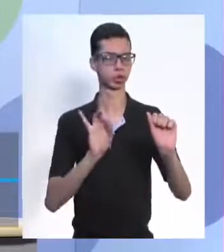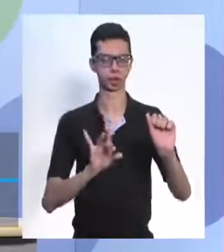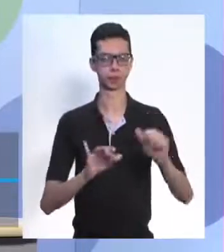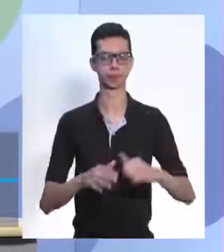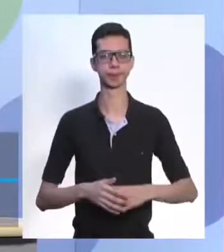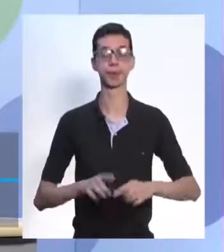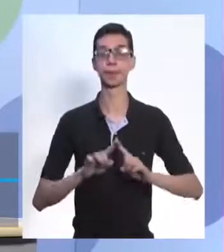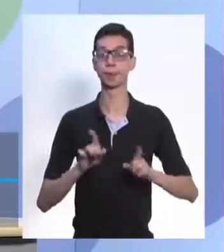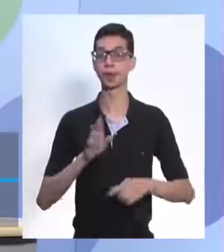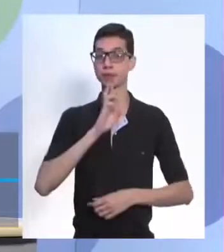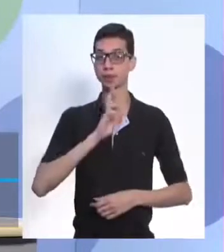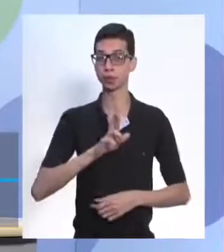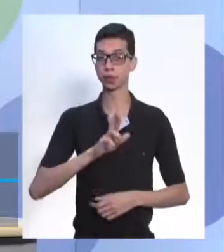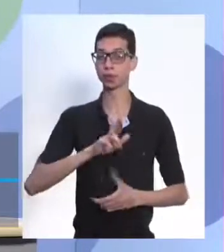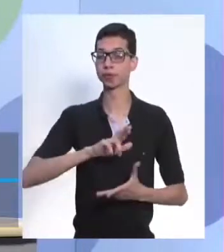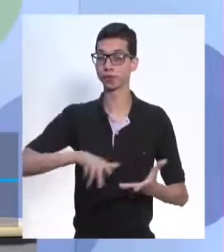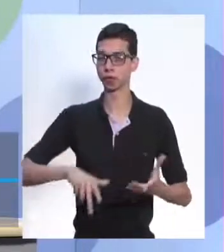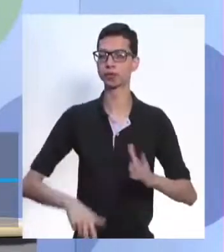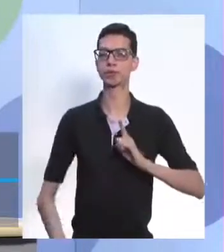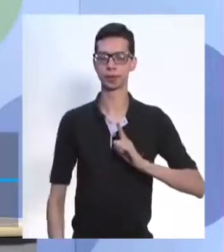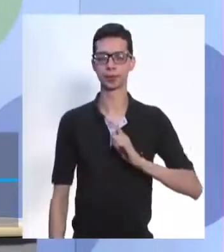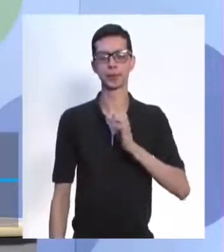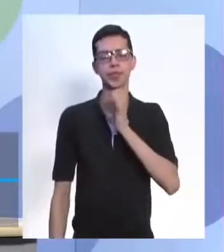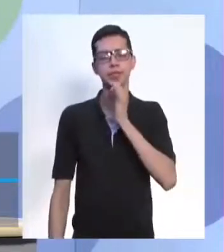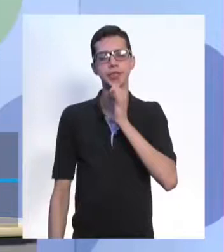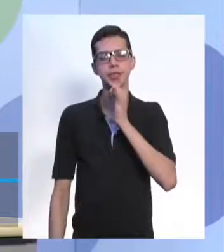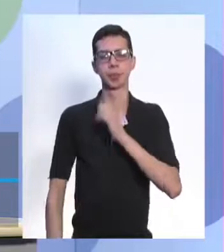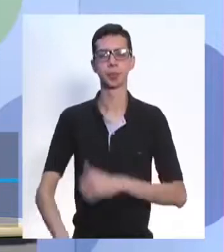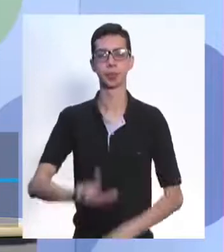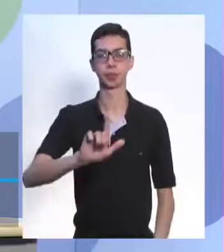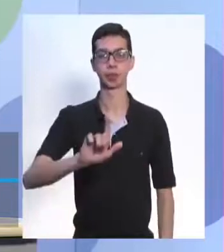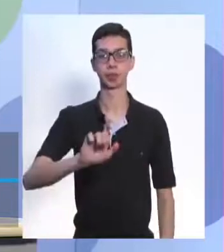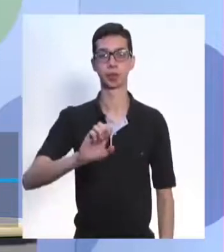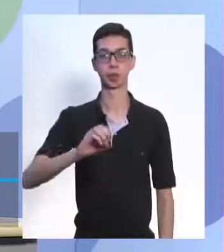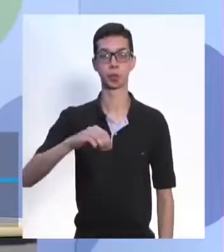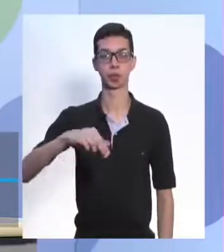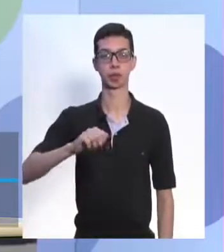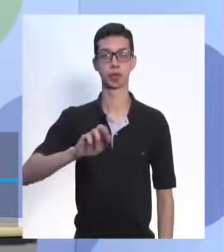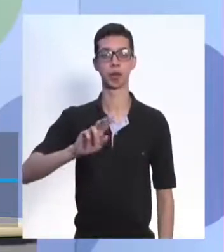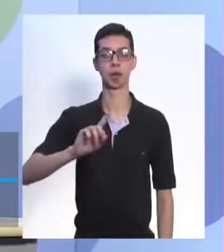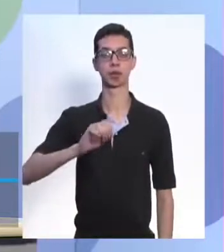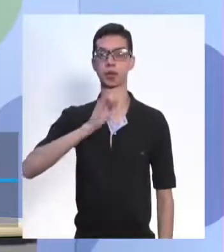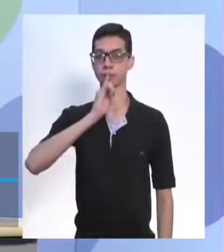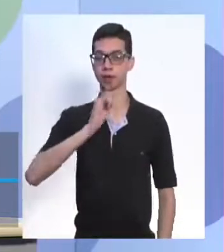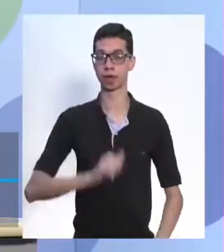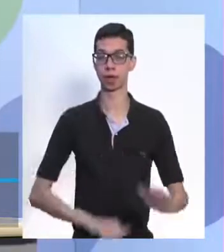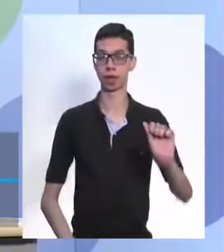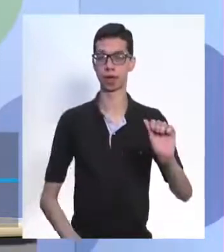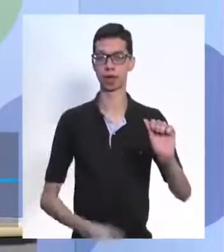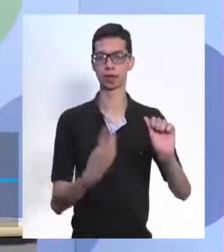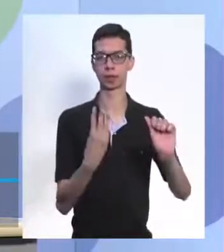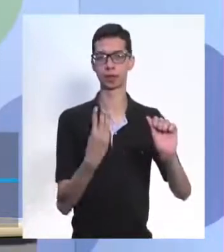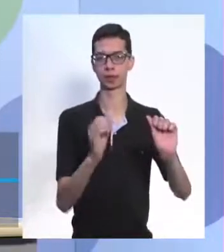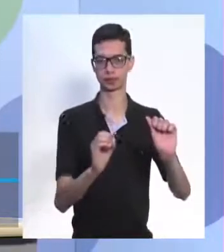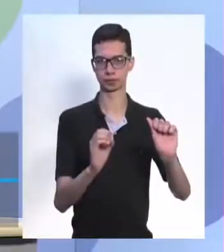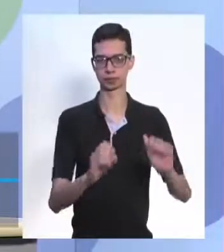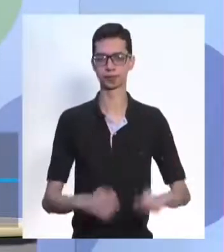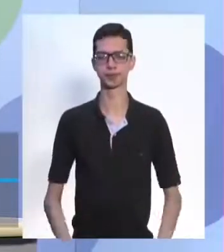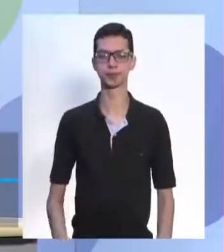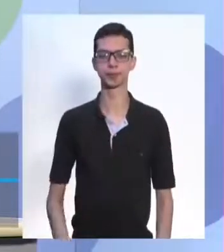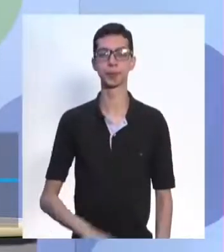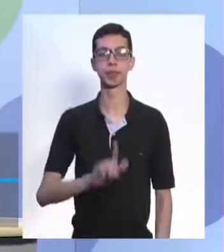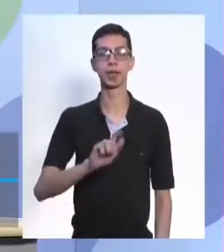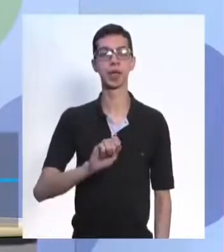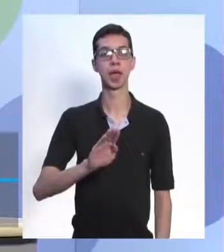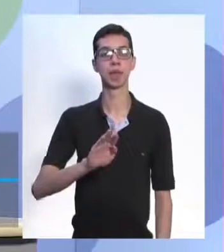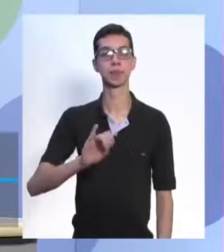outras respostas aqui, ó. Por exemplo, o Leonardo, ele colocou que o A é 30. O Gabriel, acho